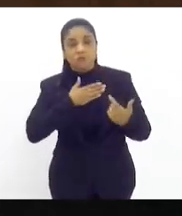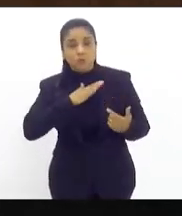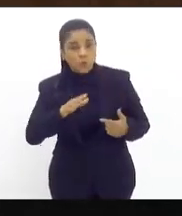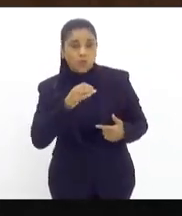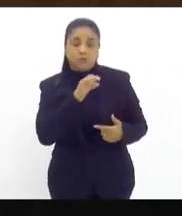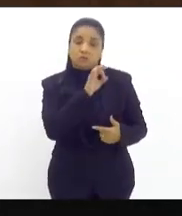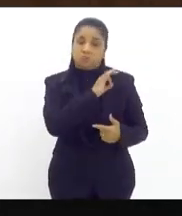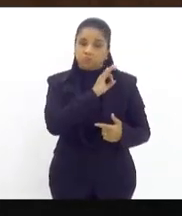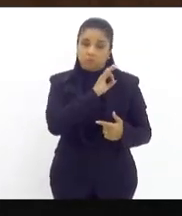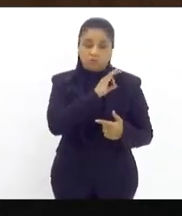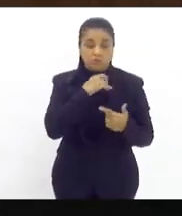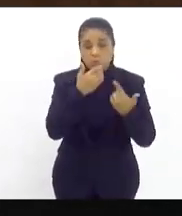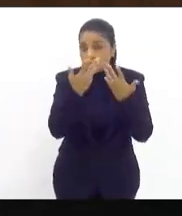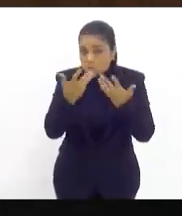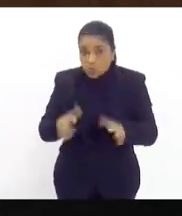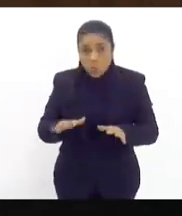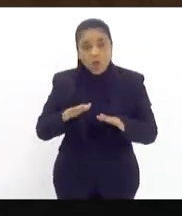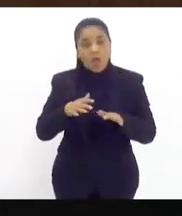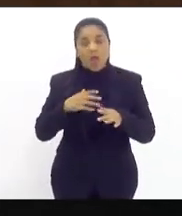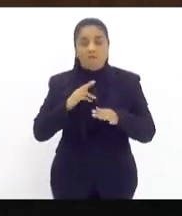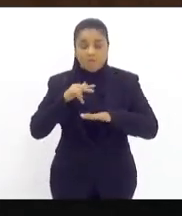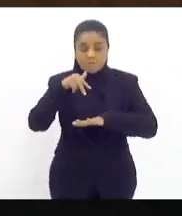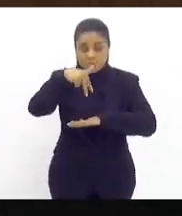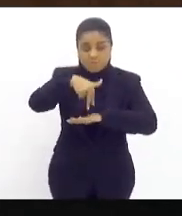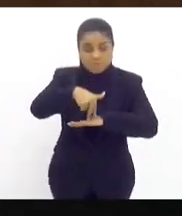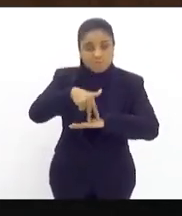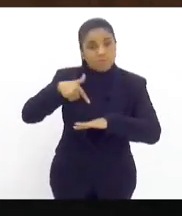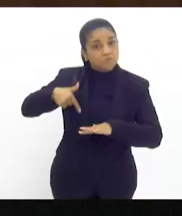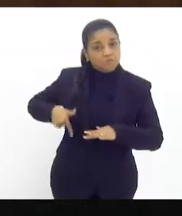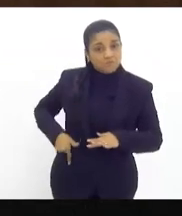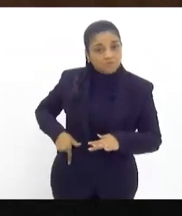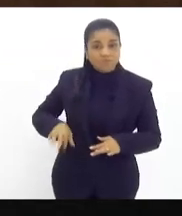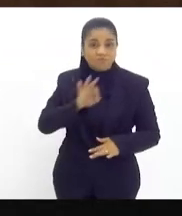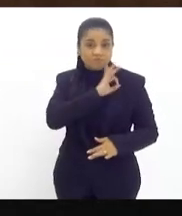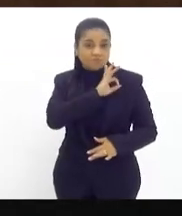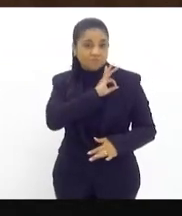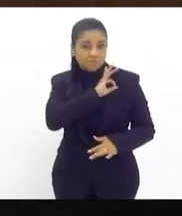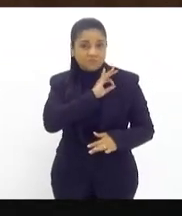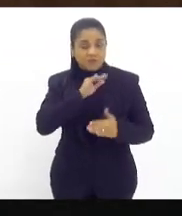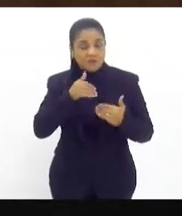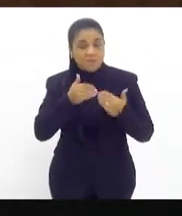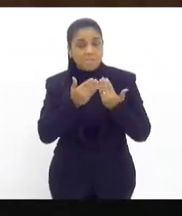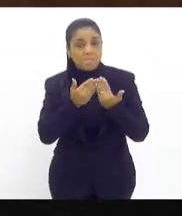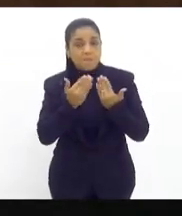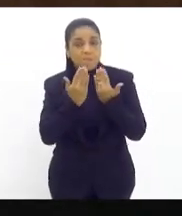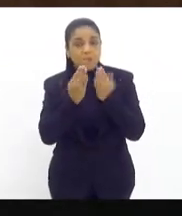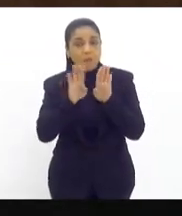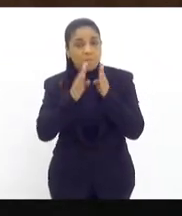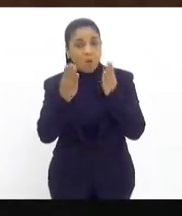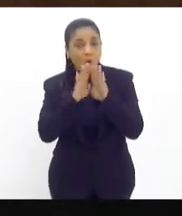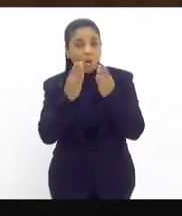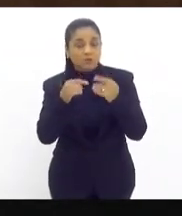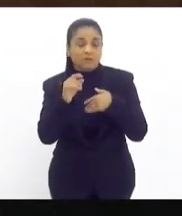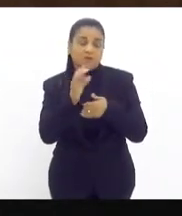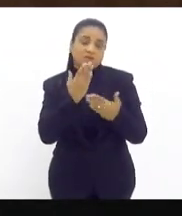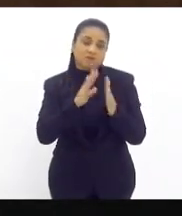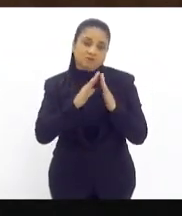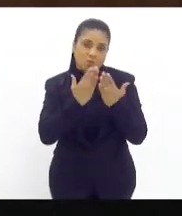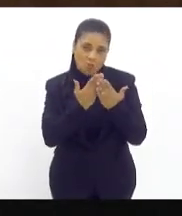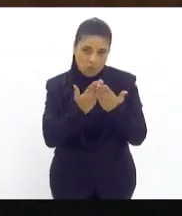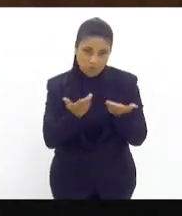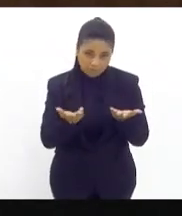ver nenhum agente armado na porta da escola caso o seu filho ou caso um professor um servidor